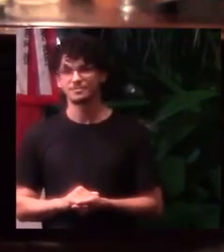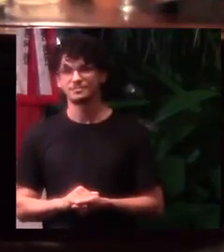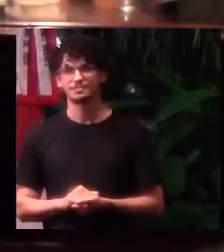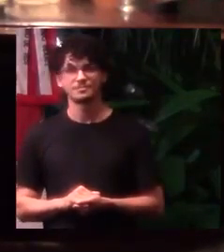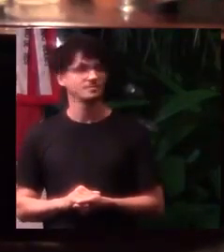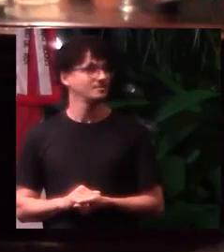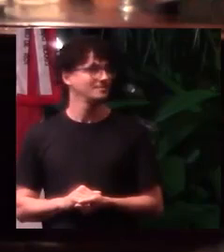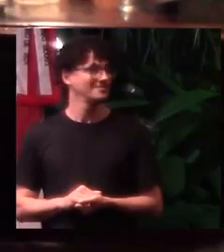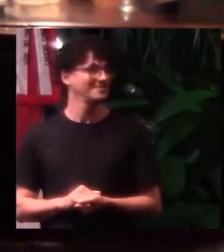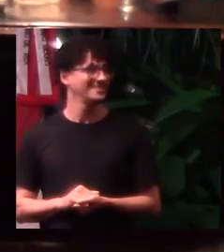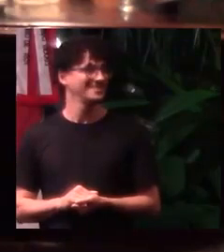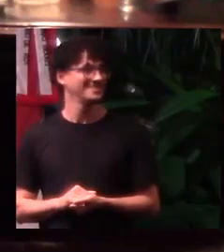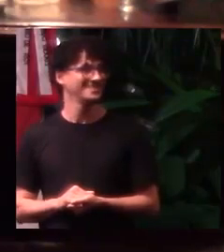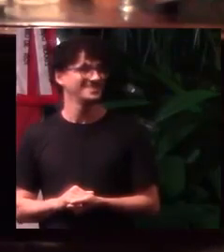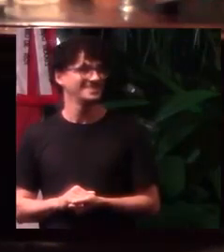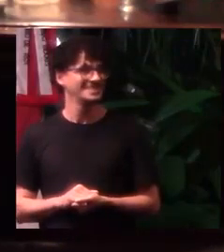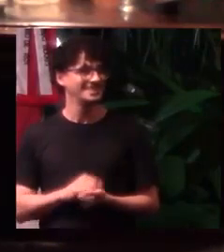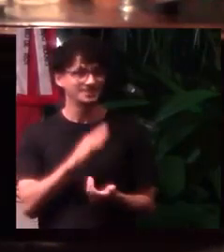Silêncio.